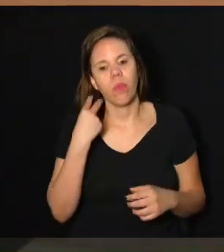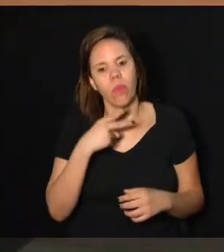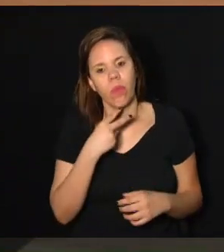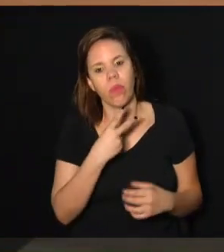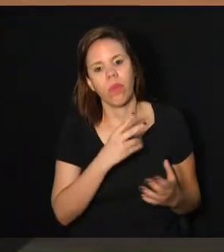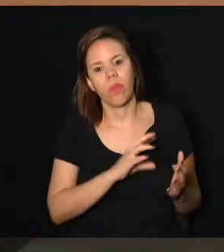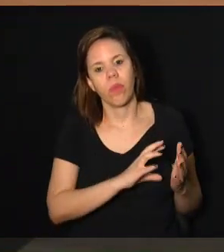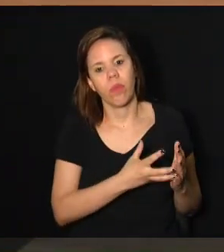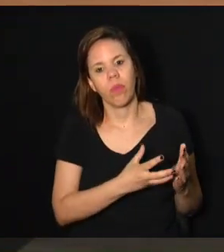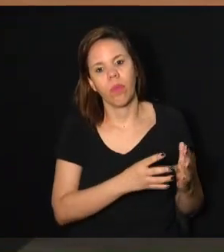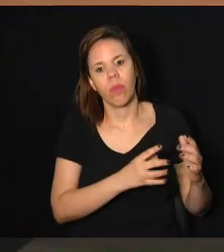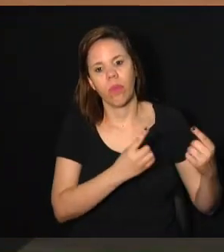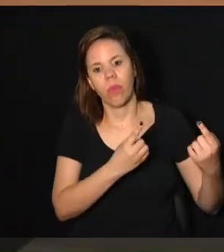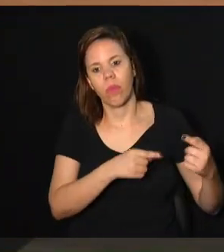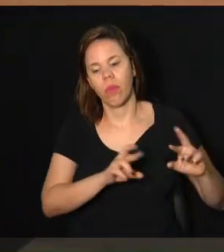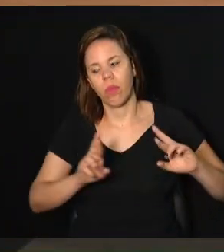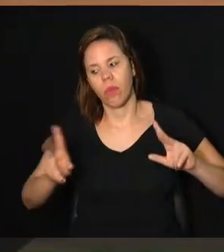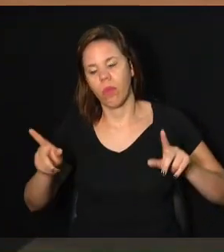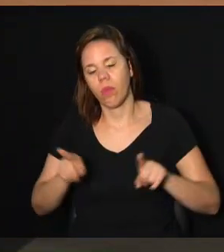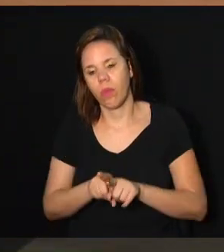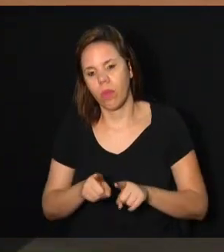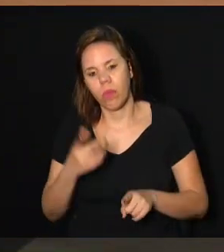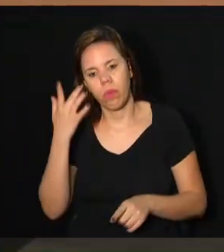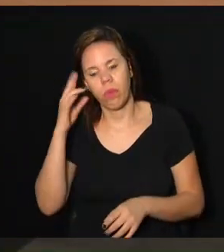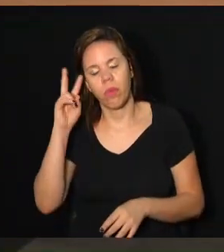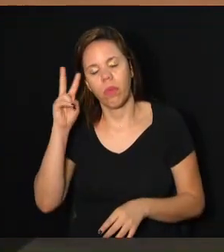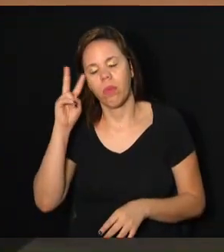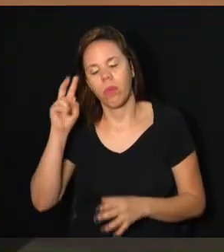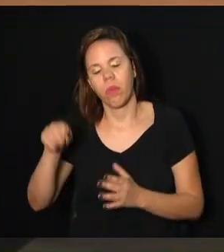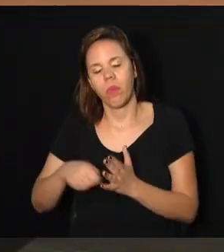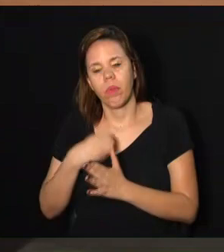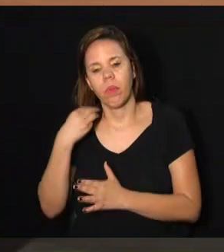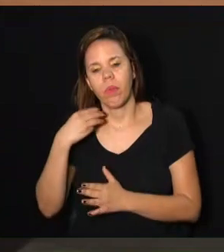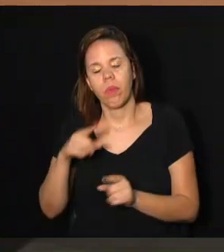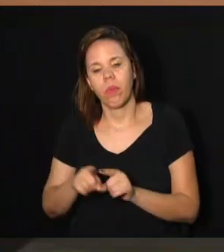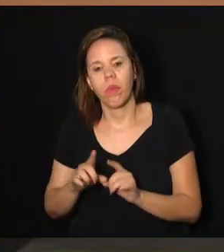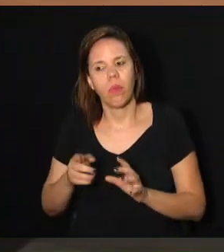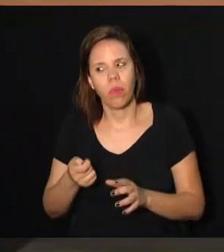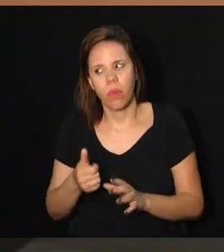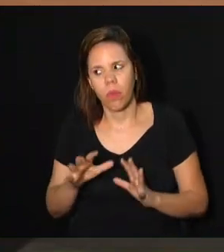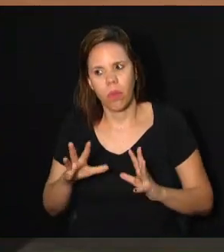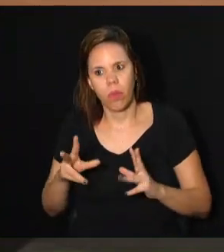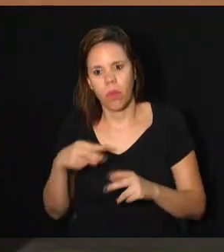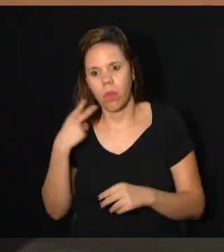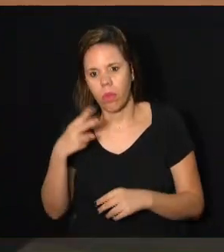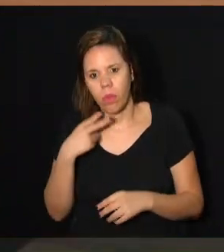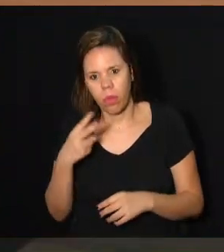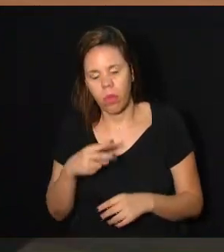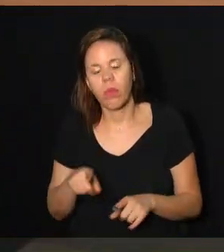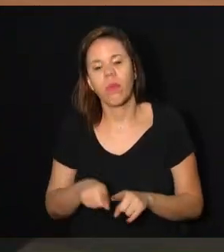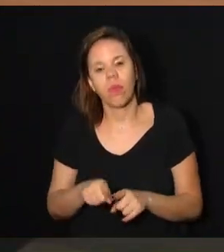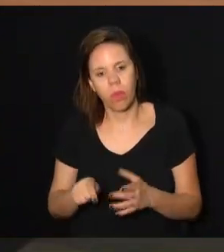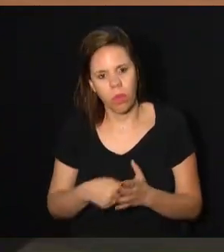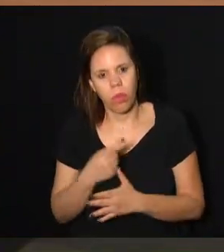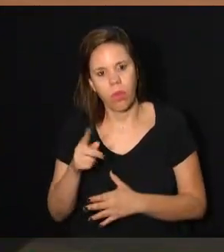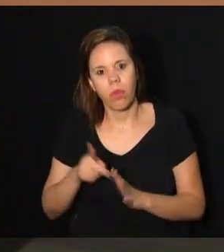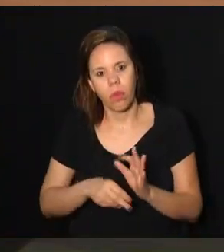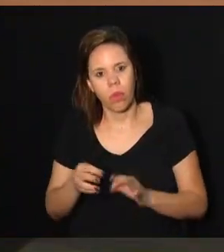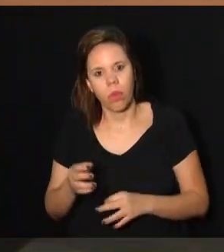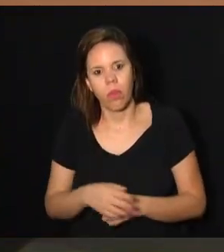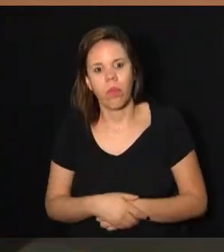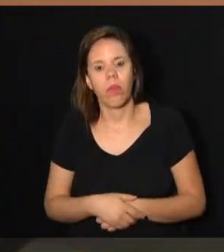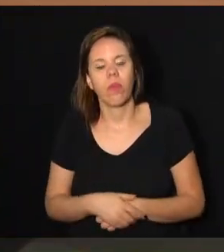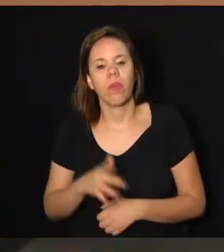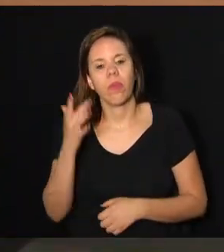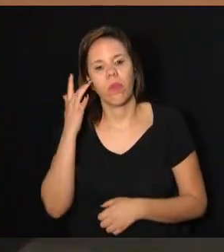eu não me lembro se a Mariana assinou, mas todos os vereadores, quase todos os vereadores da oposição assinaram esse projeto.